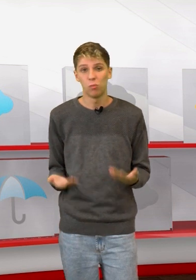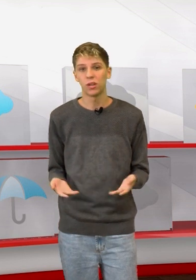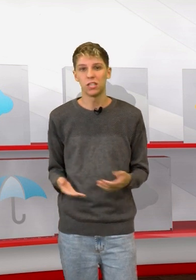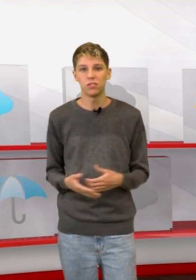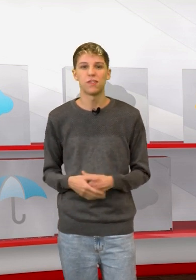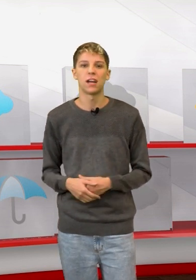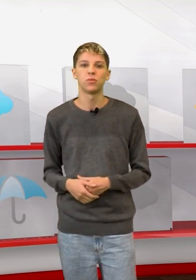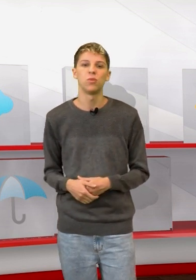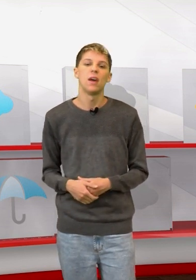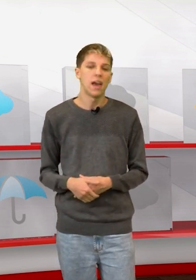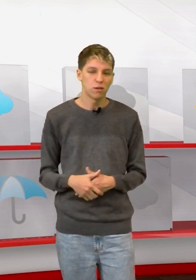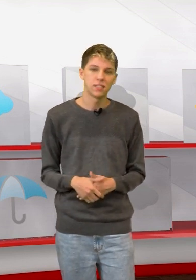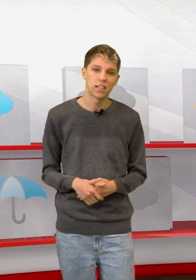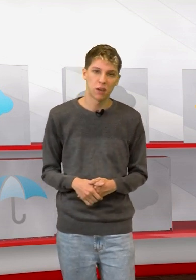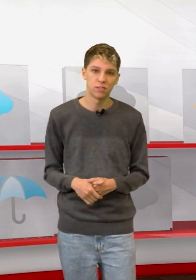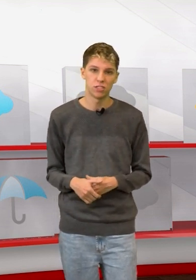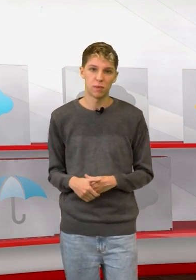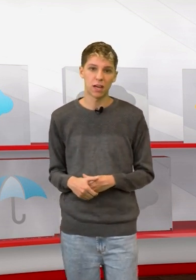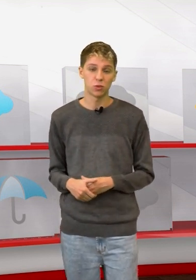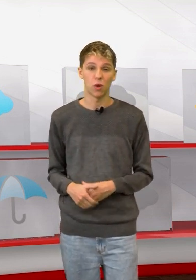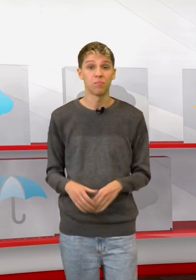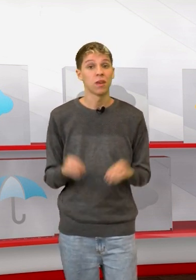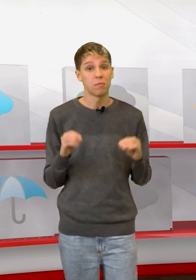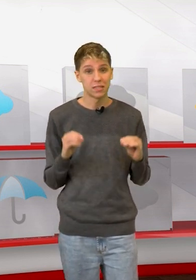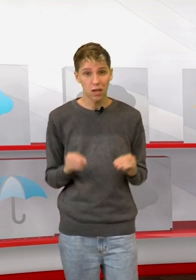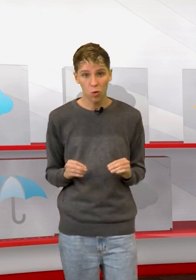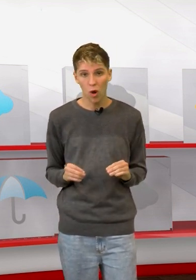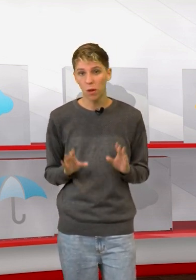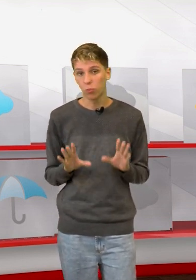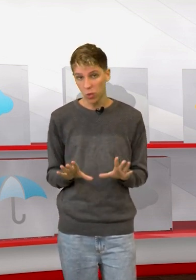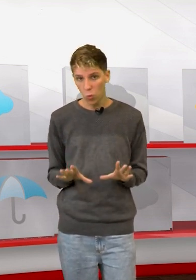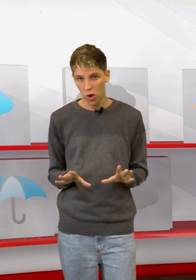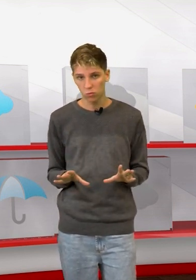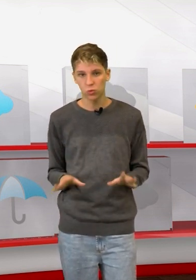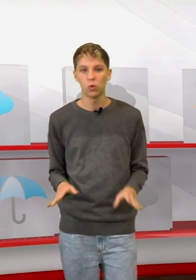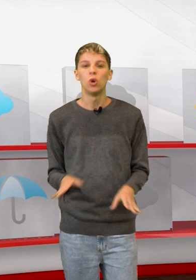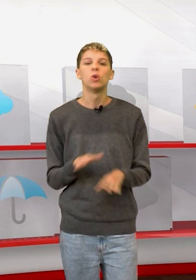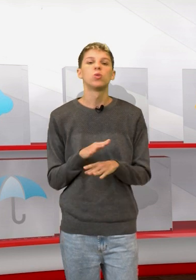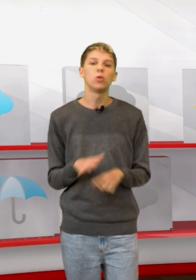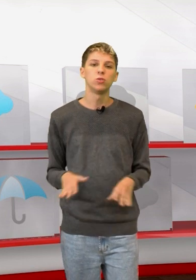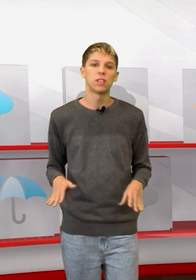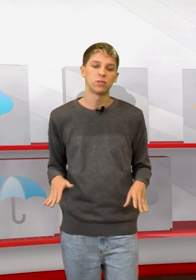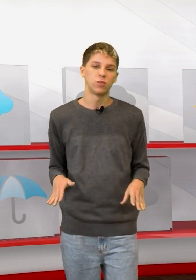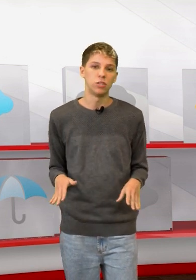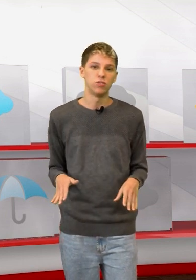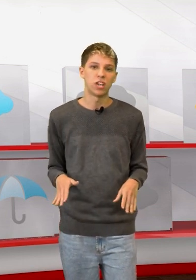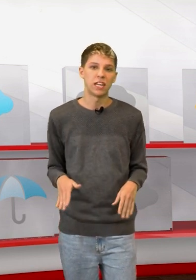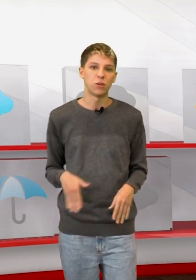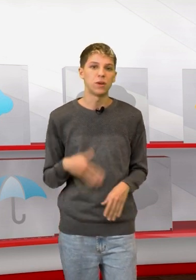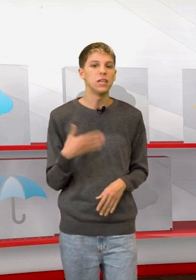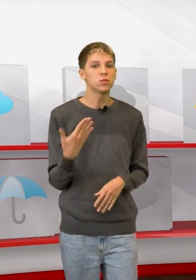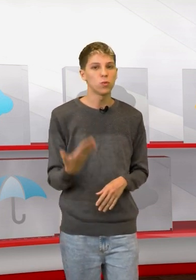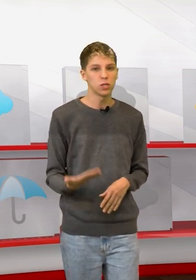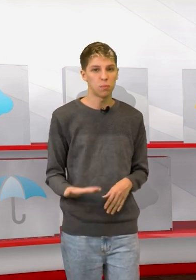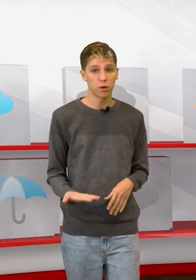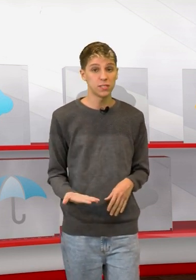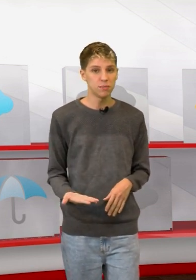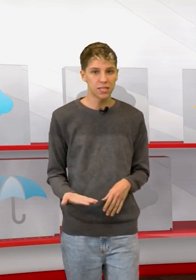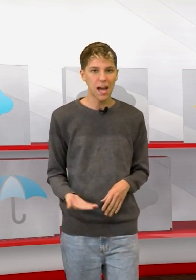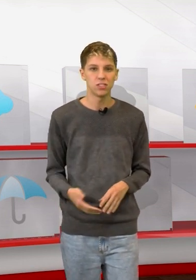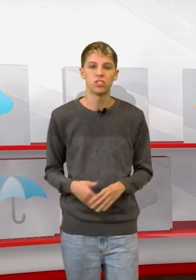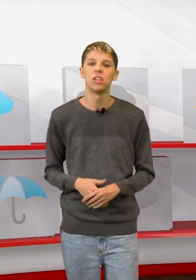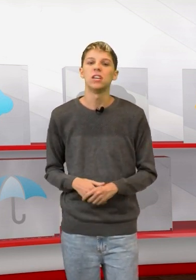desesperada, porque, de fato, é um cenário desesperador. Mas agora, por enquanto, todo o estado do Rio de Janeiro e